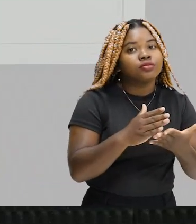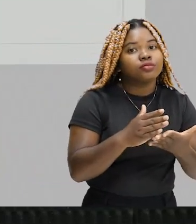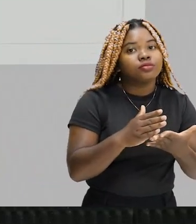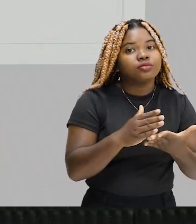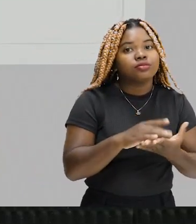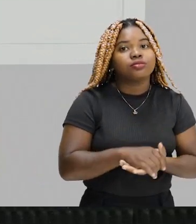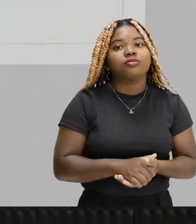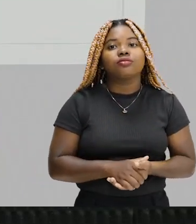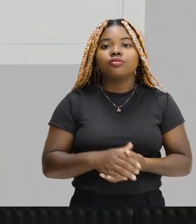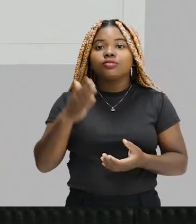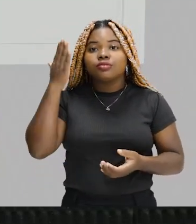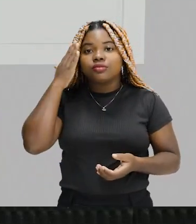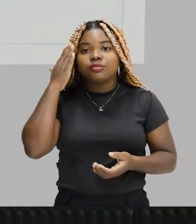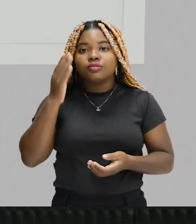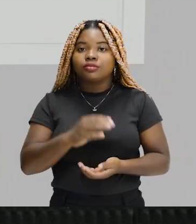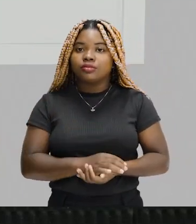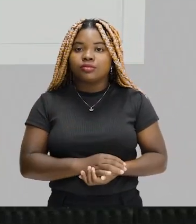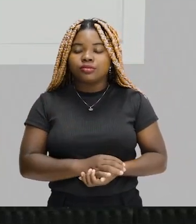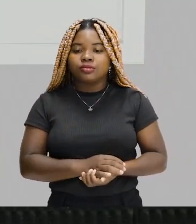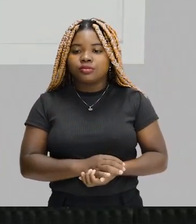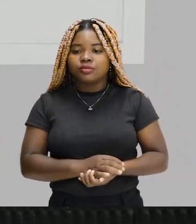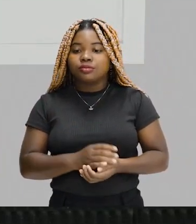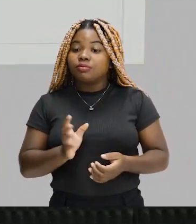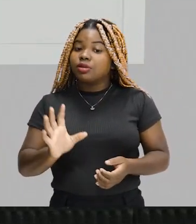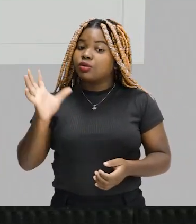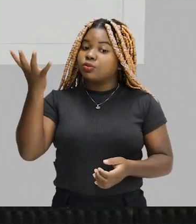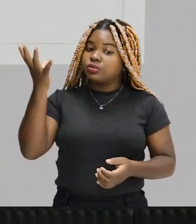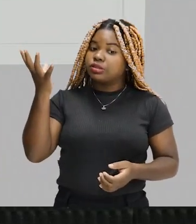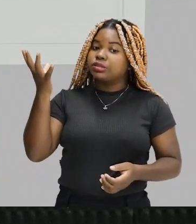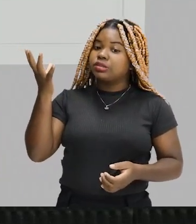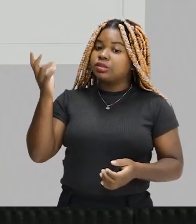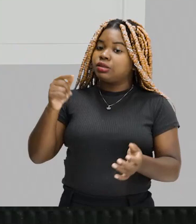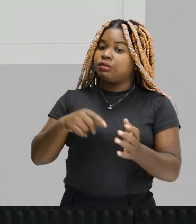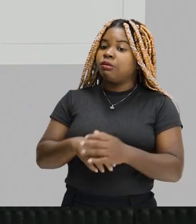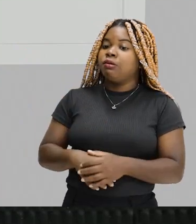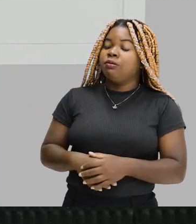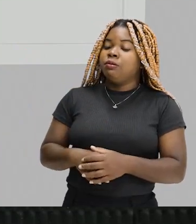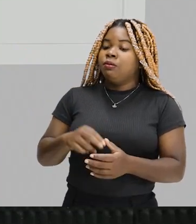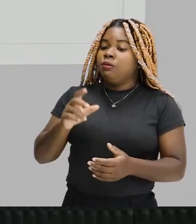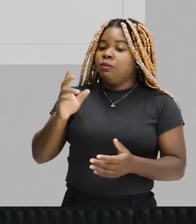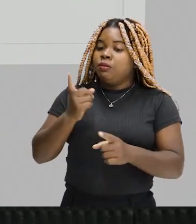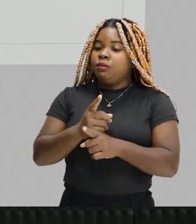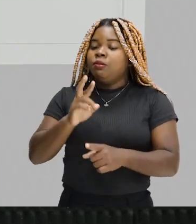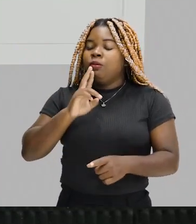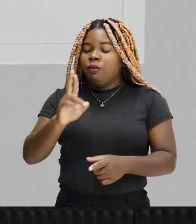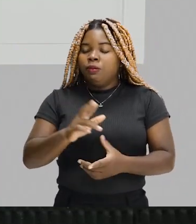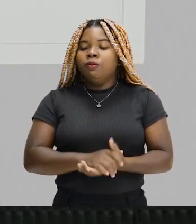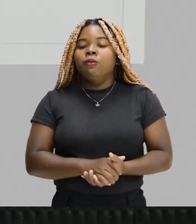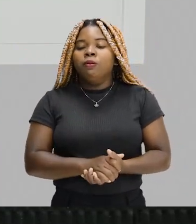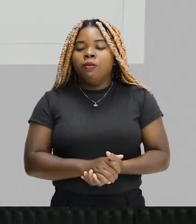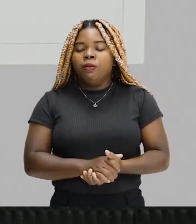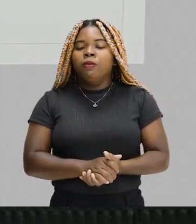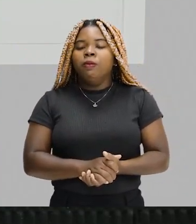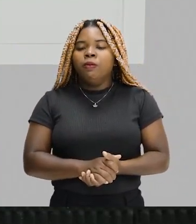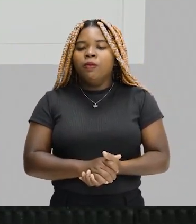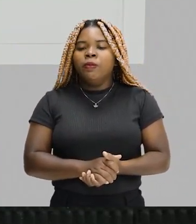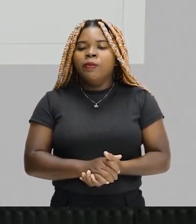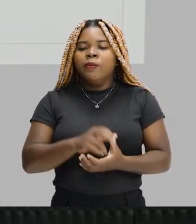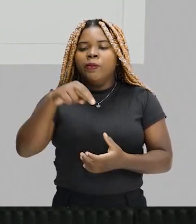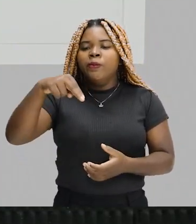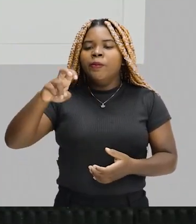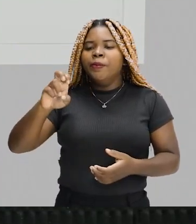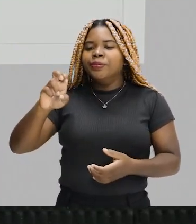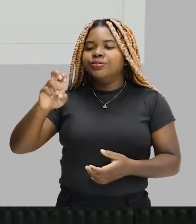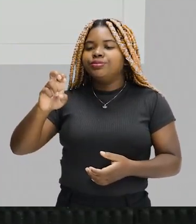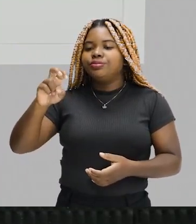inicial. Tá certo? Então, para que isso aconteça na nossa questão, certo? A carga do neutrino, que é o